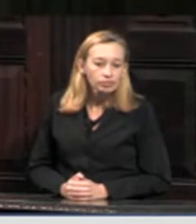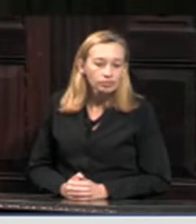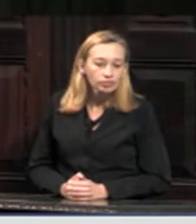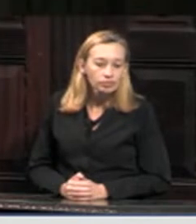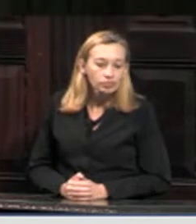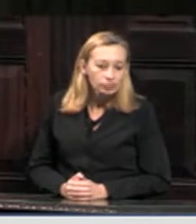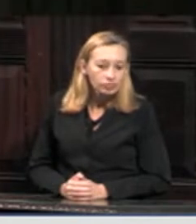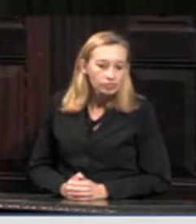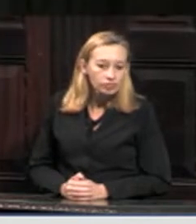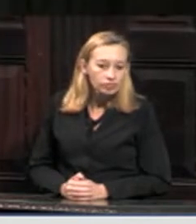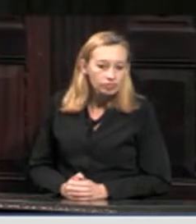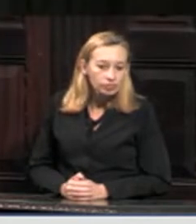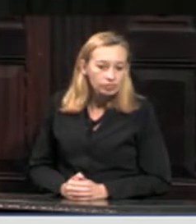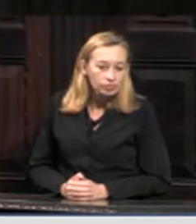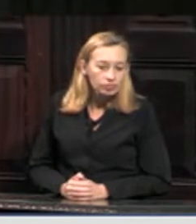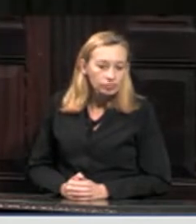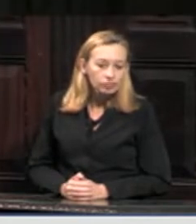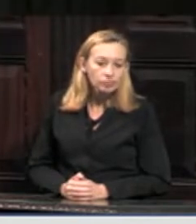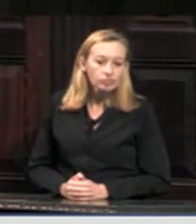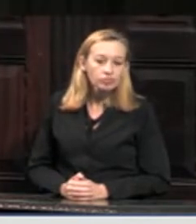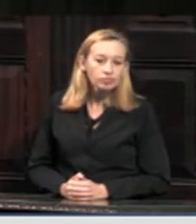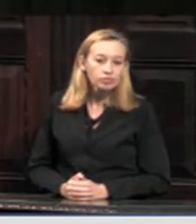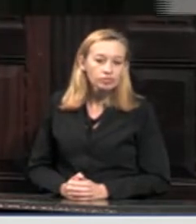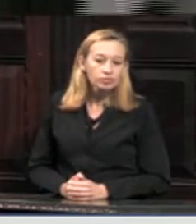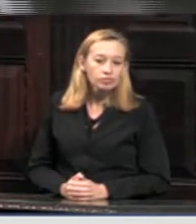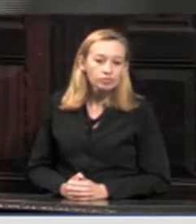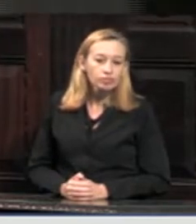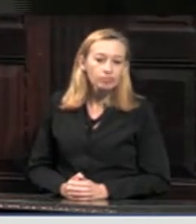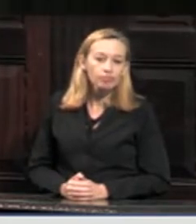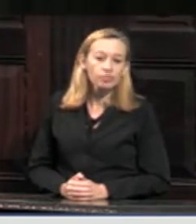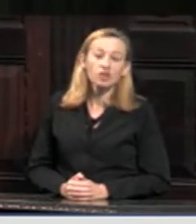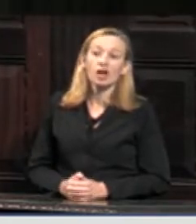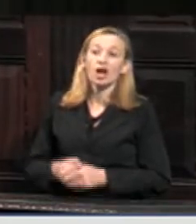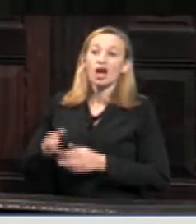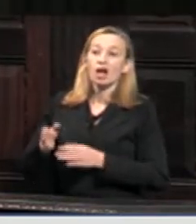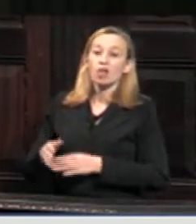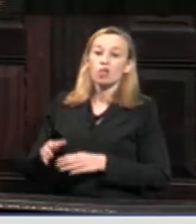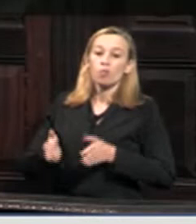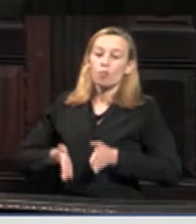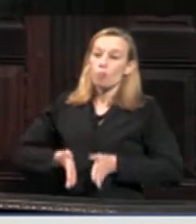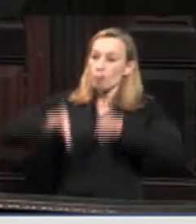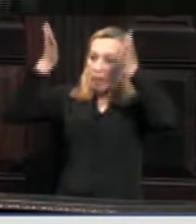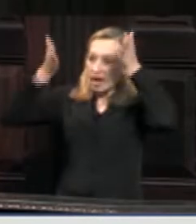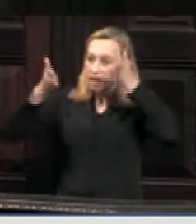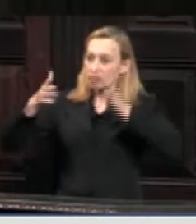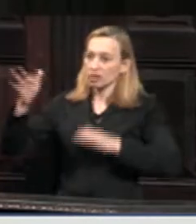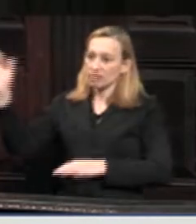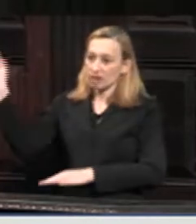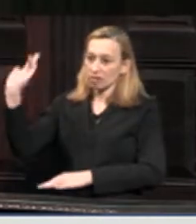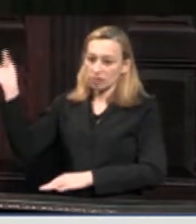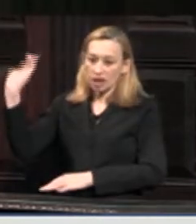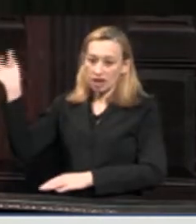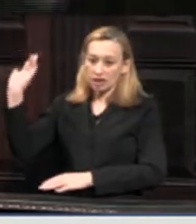dependurar na fachada do prédio uma bandeira onde está